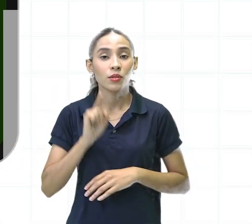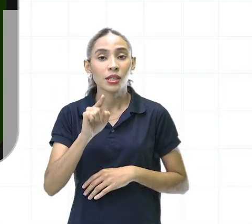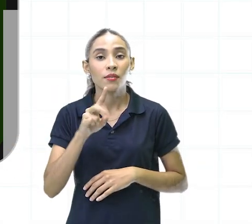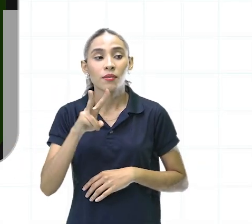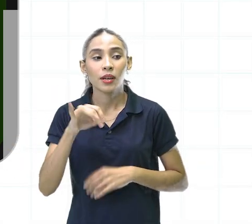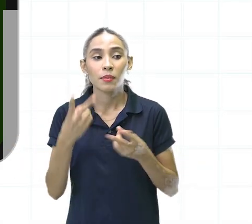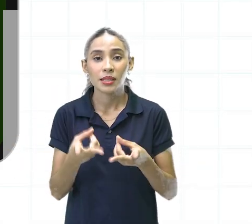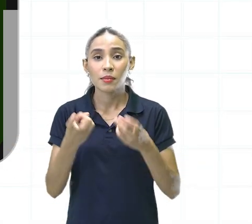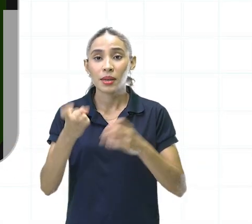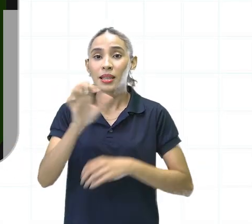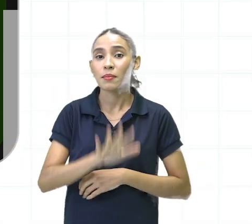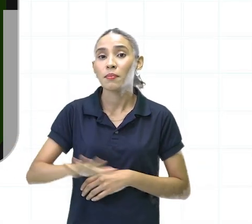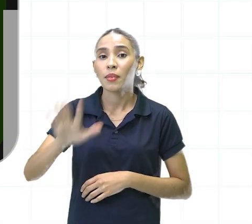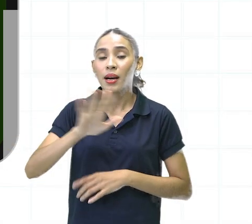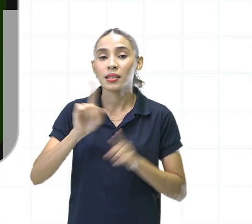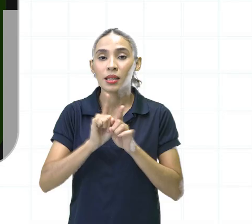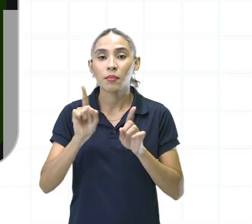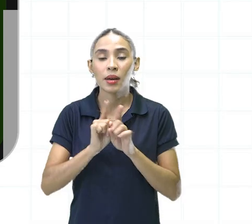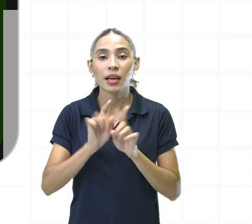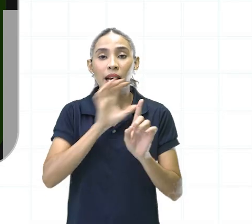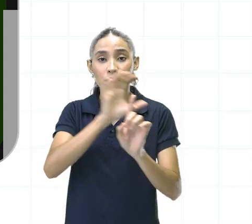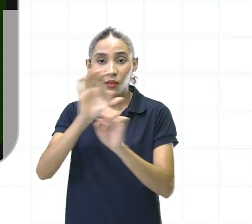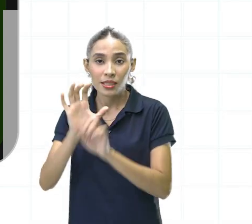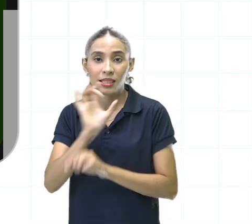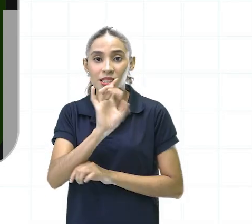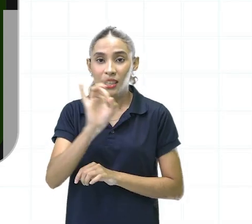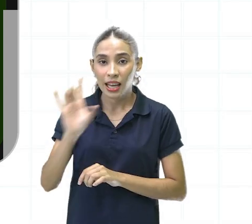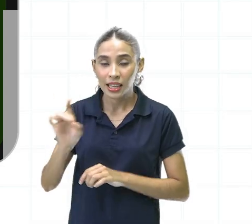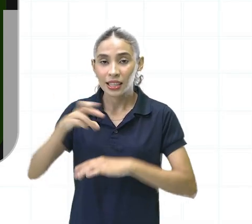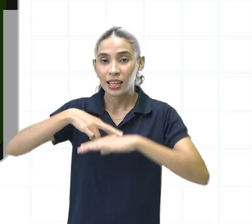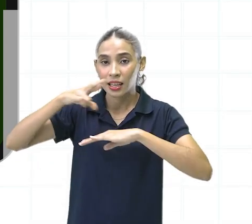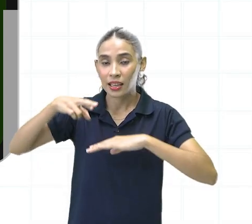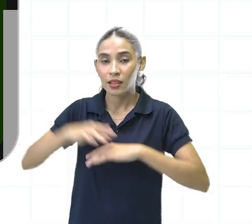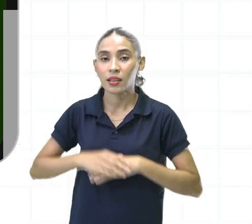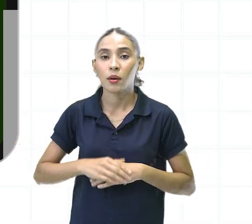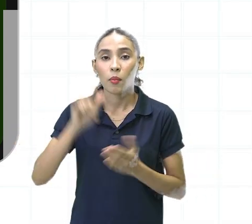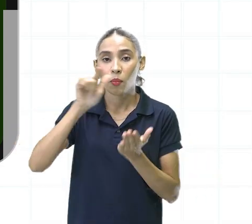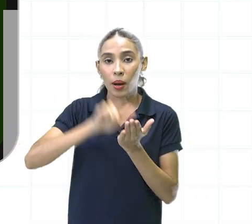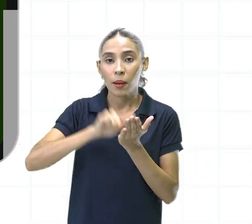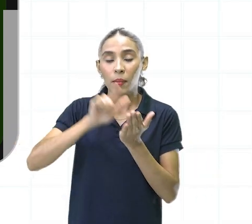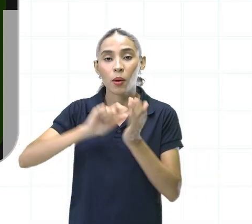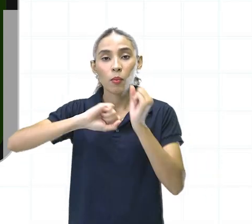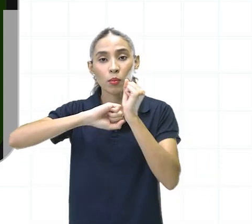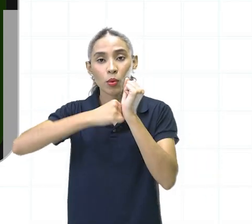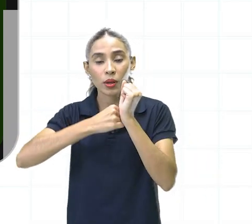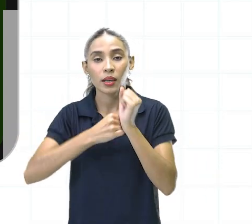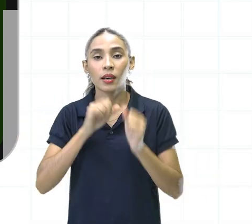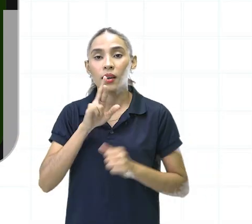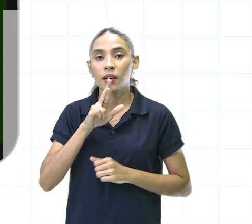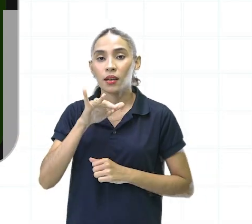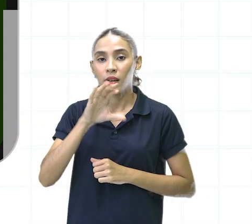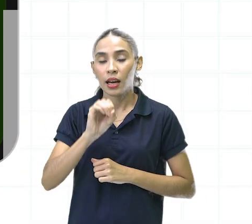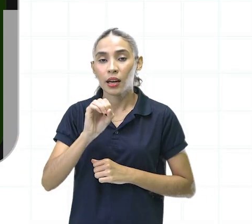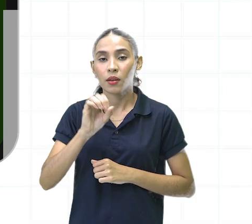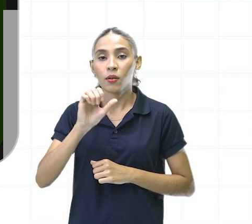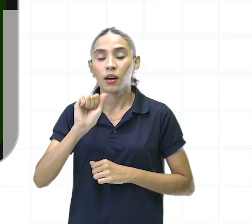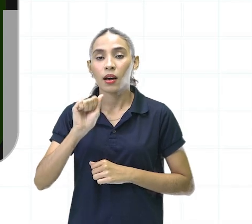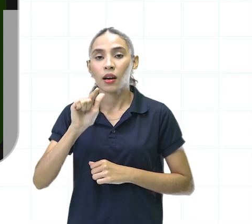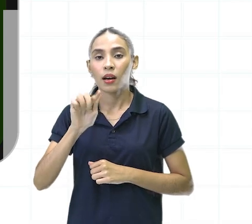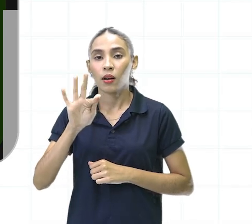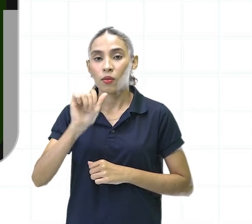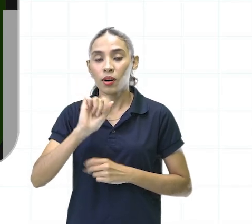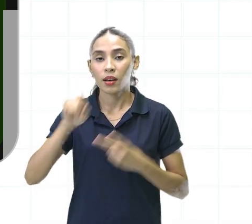na imagem o poder de penetração. O papel bloqueia os raios alfa,